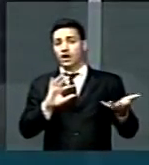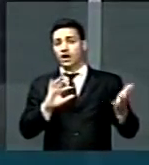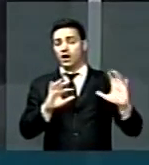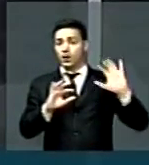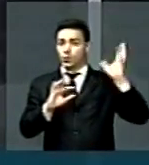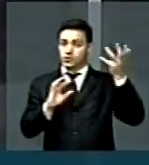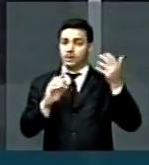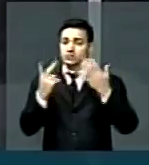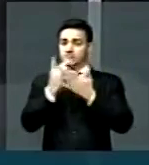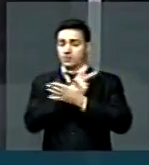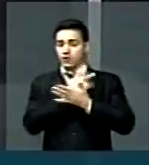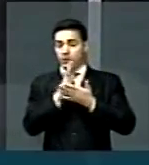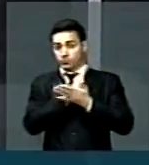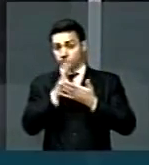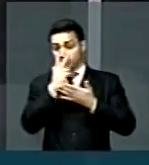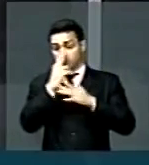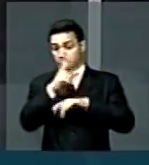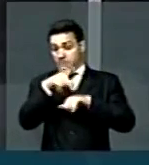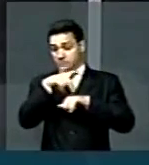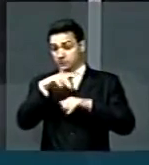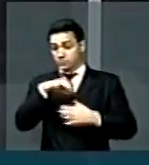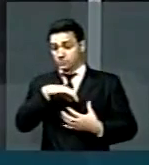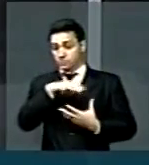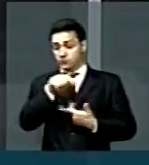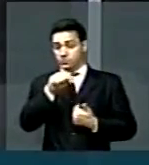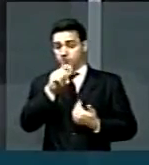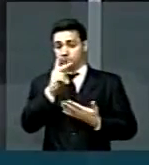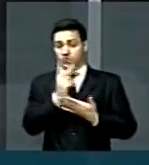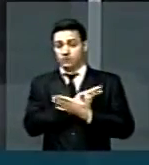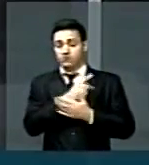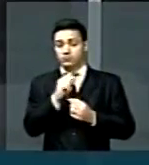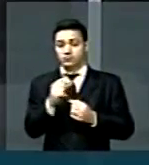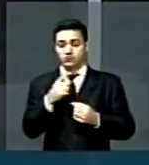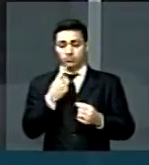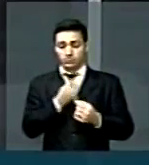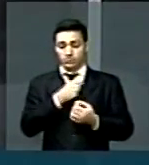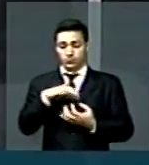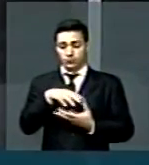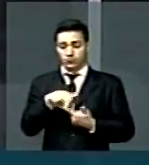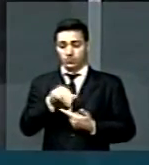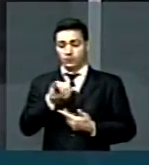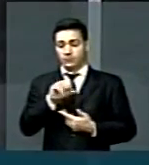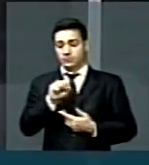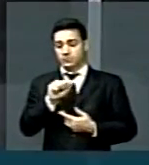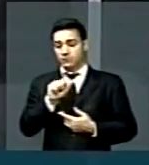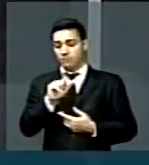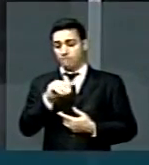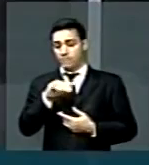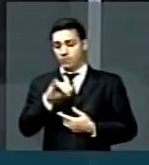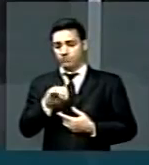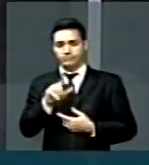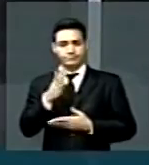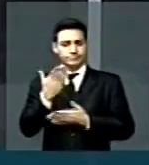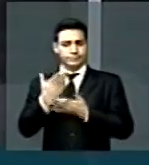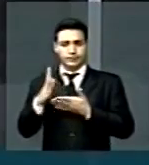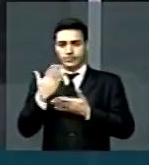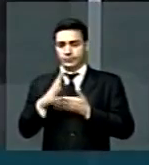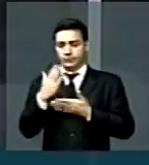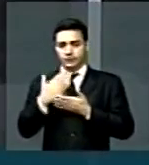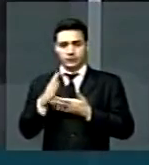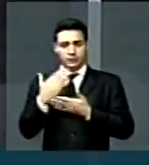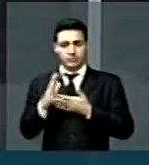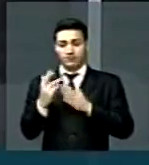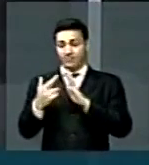países do mundo, do nosso mundo islâmico, não tem nada a ver com os princípios do